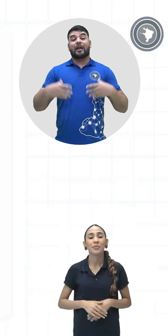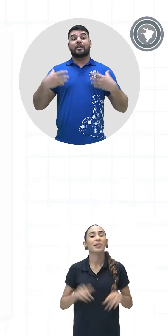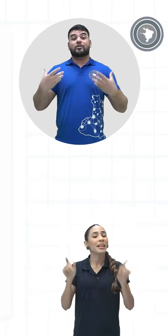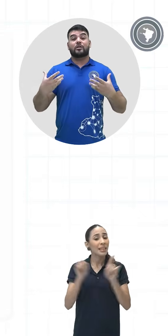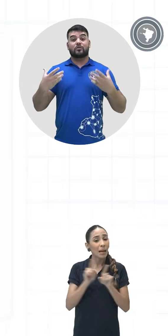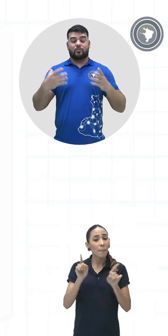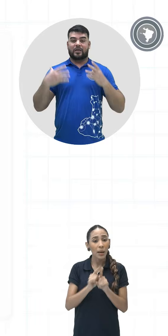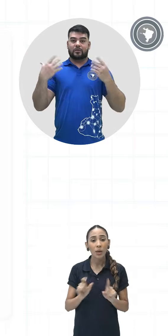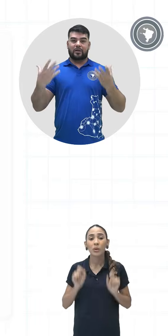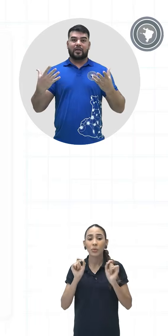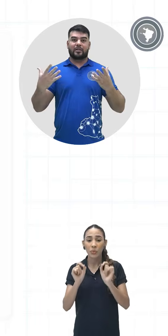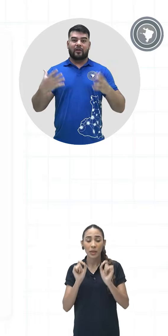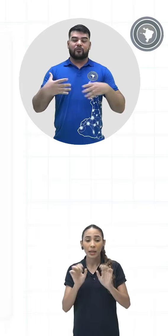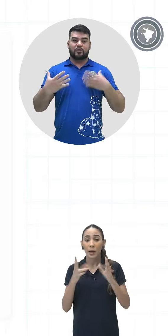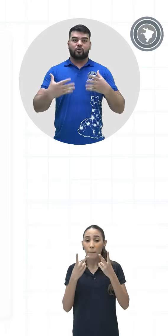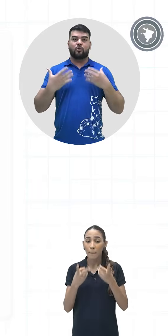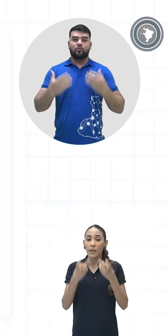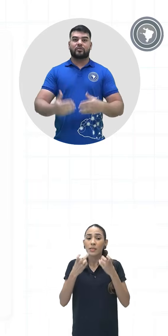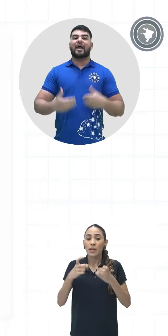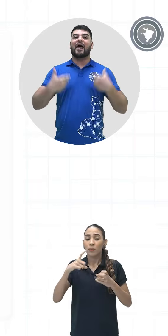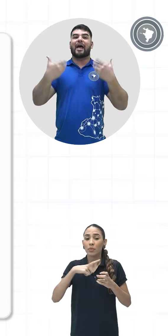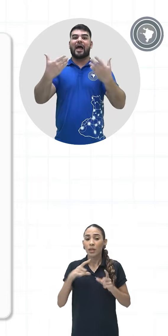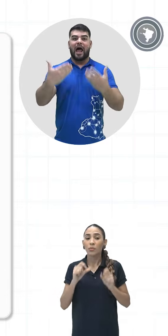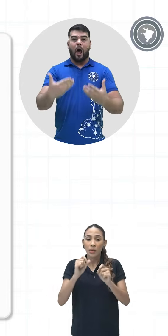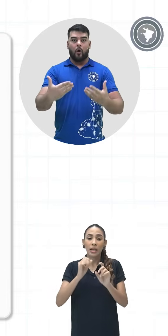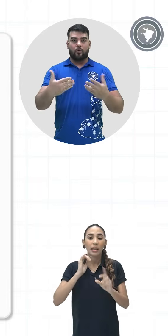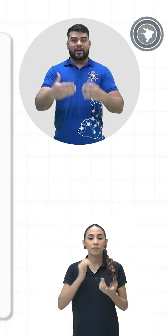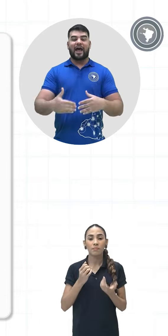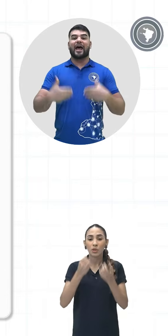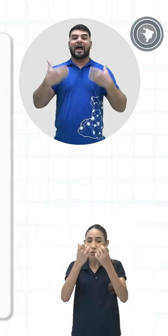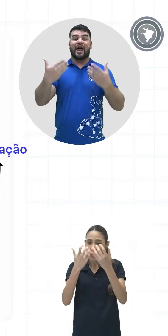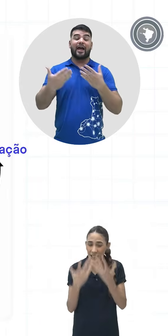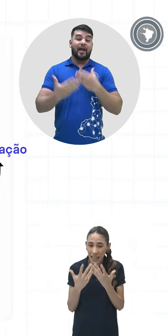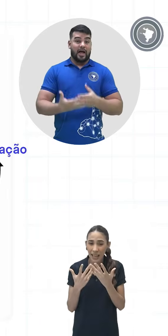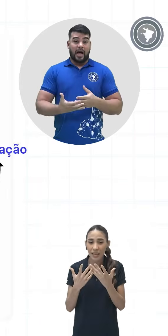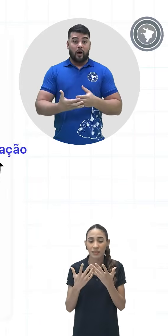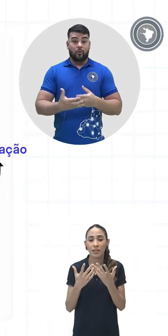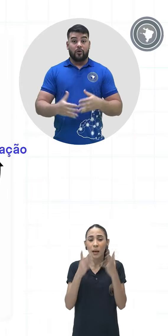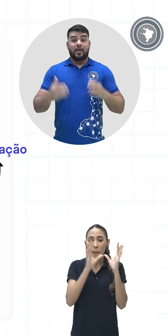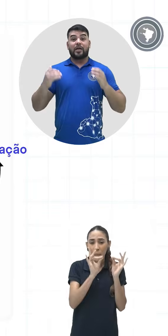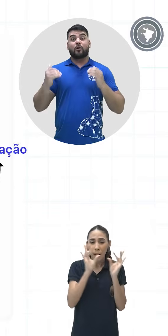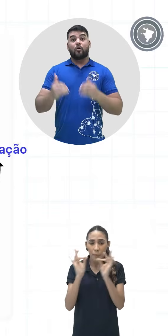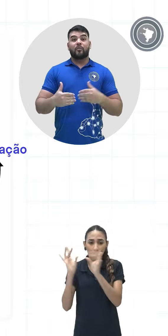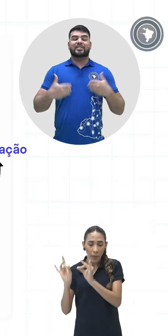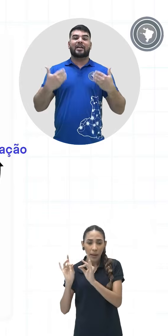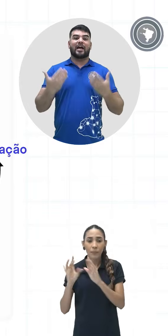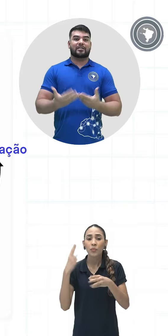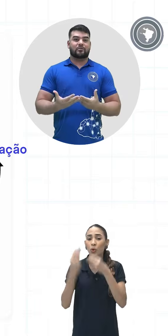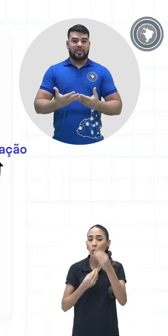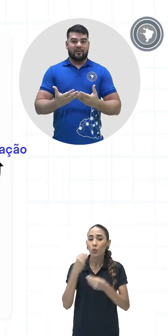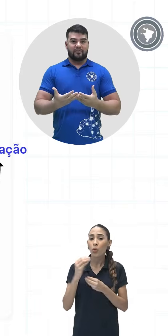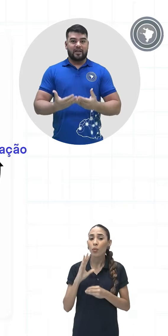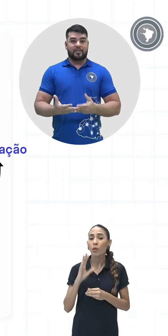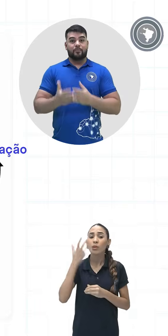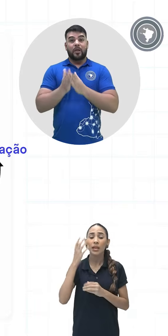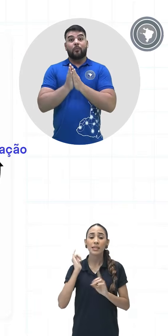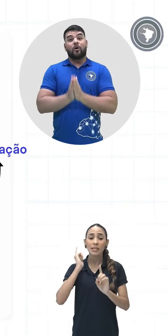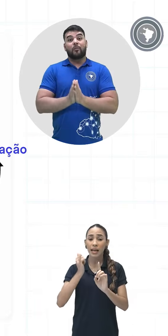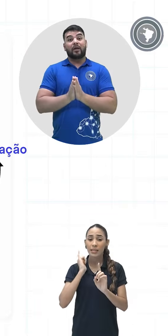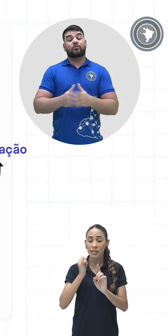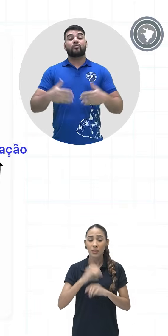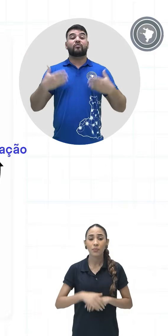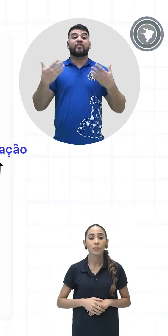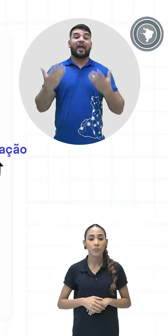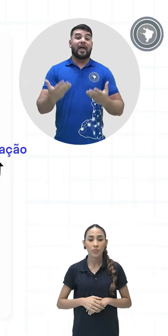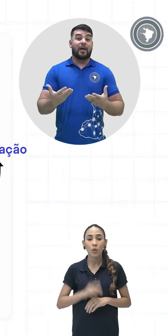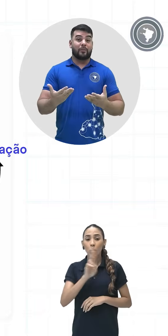claro, além disso, percebe que ele tem a função de contar algo, narrar algo. E como essa narração será feita? Por